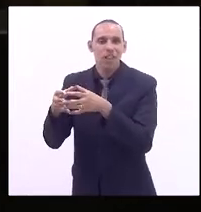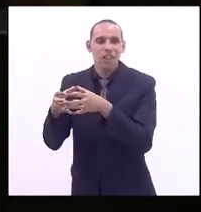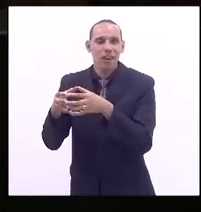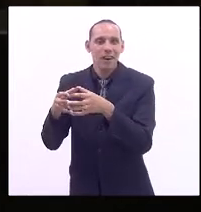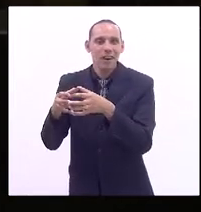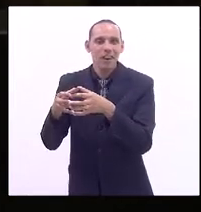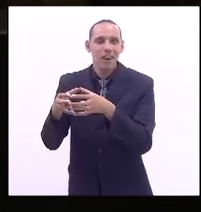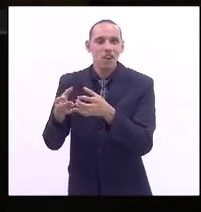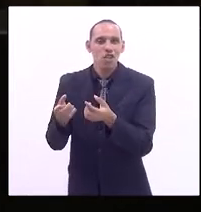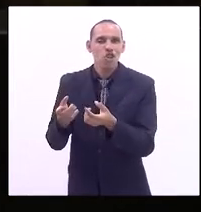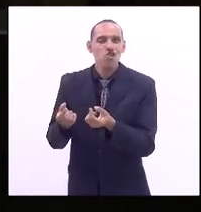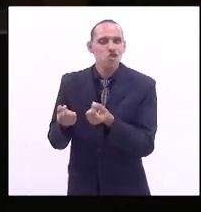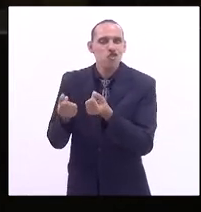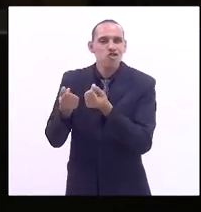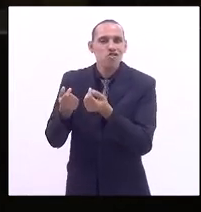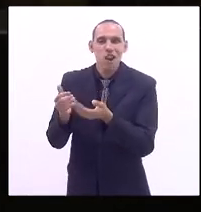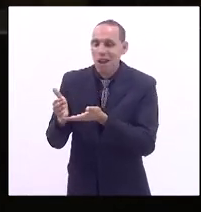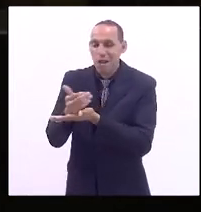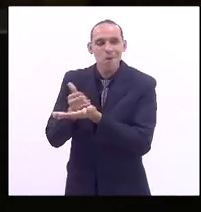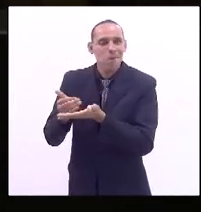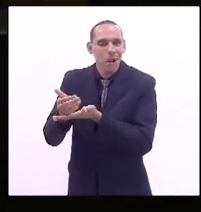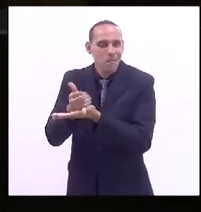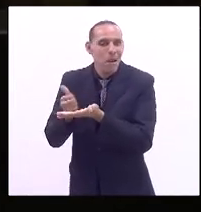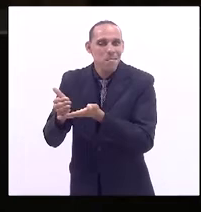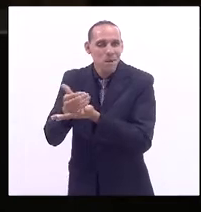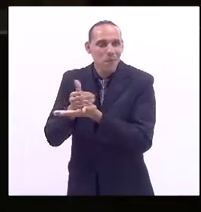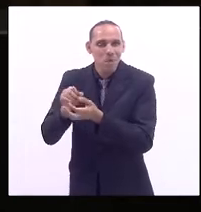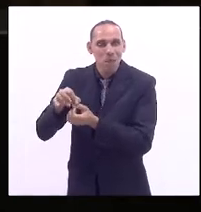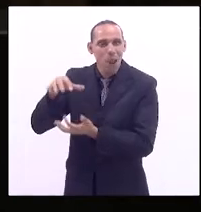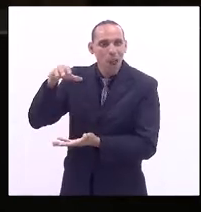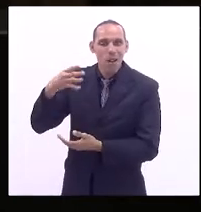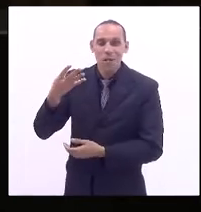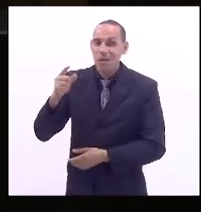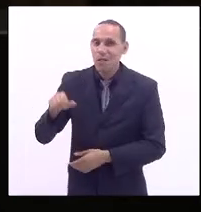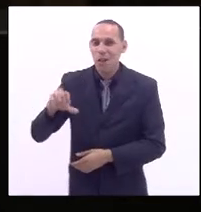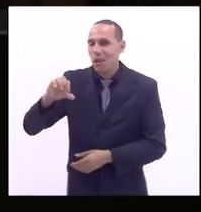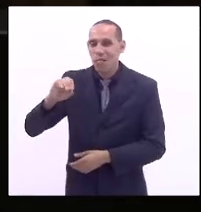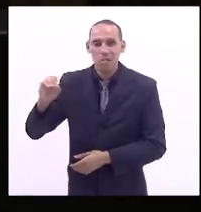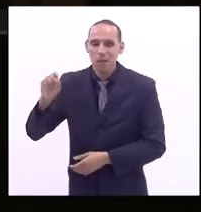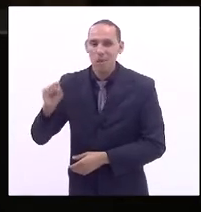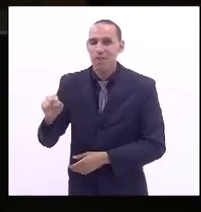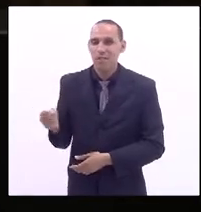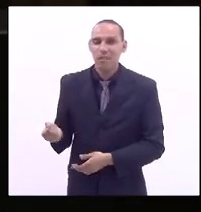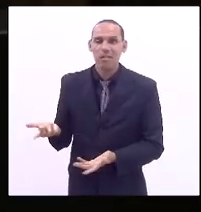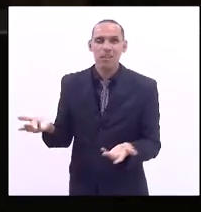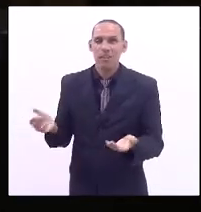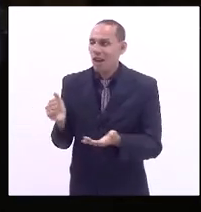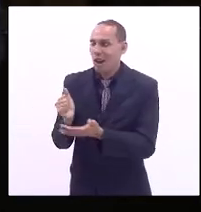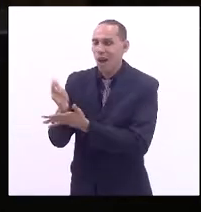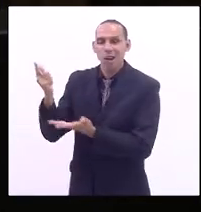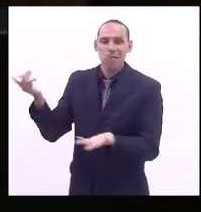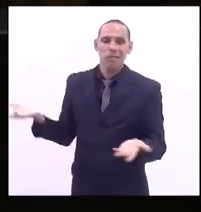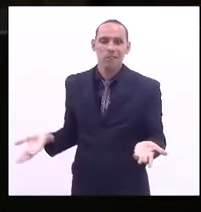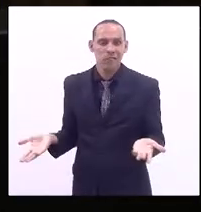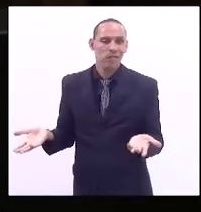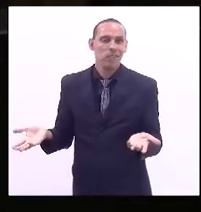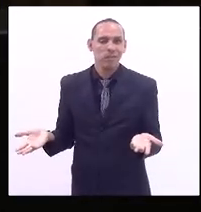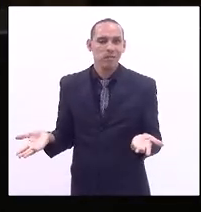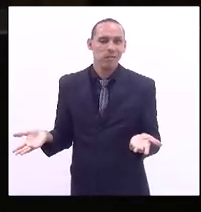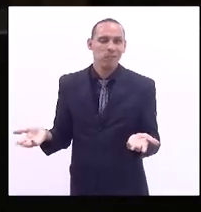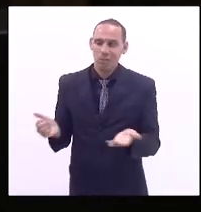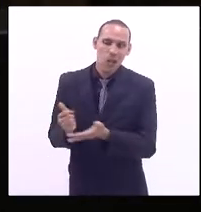eu consigo ver onde esses recursos o volume de 4900000 para exatamente comprar